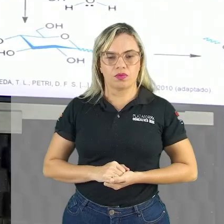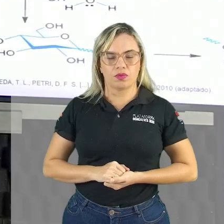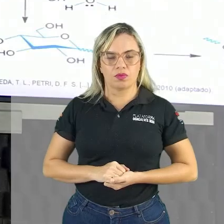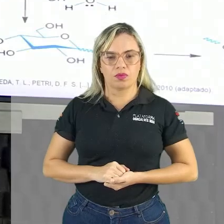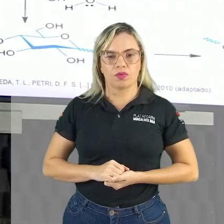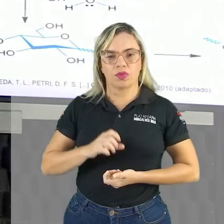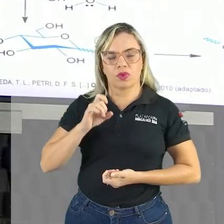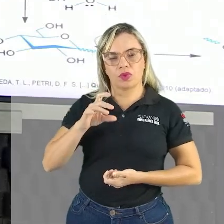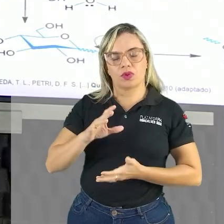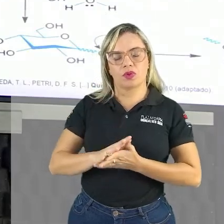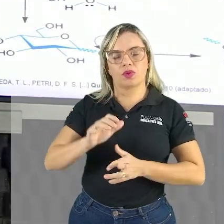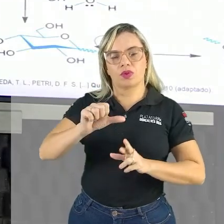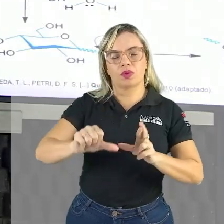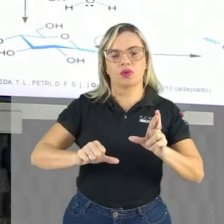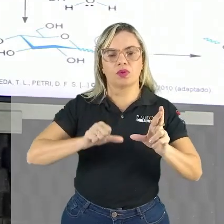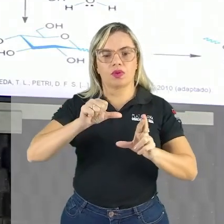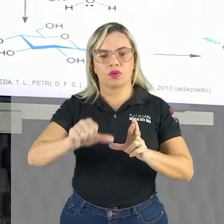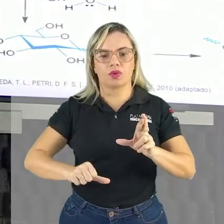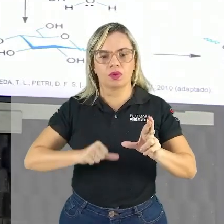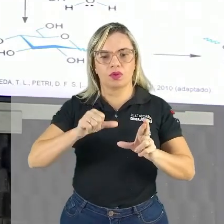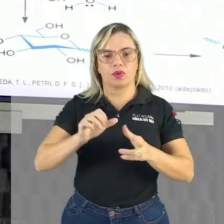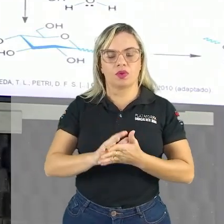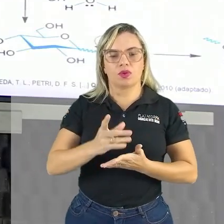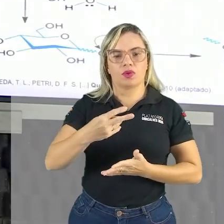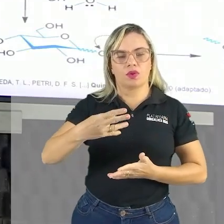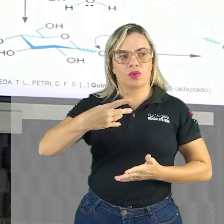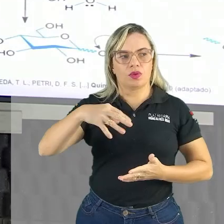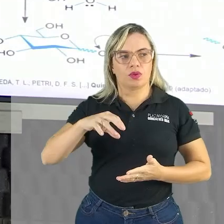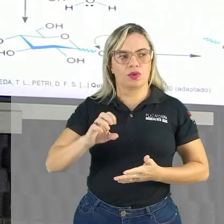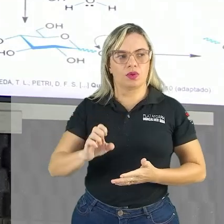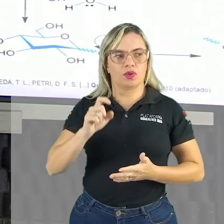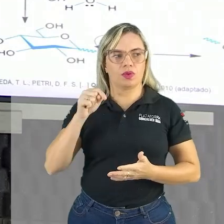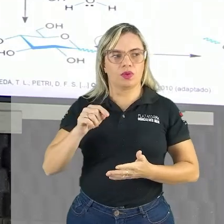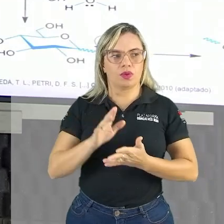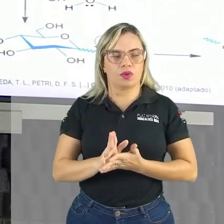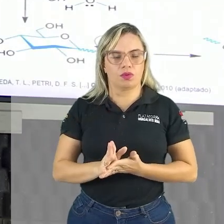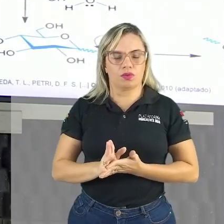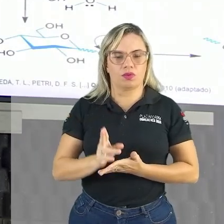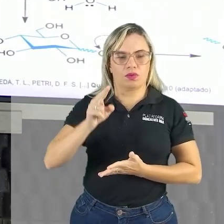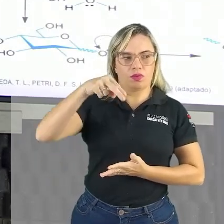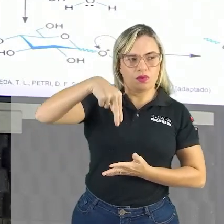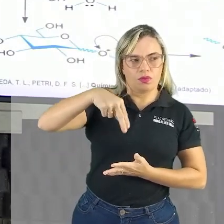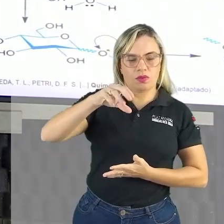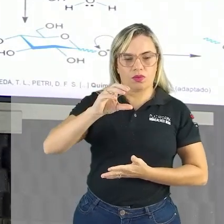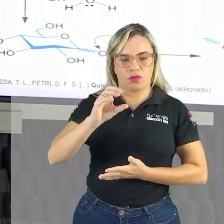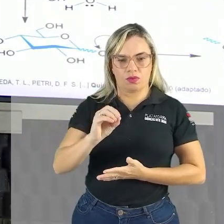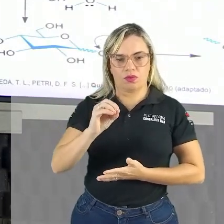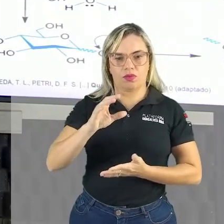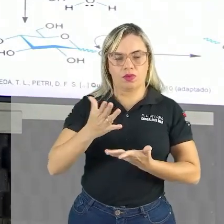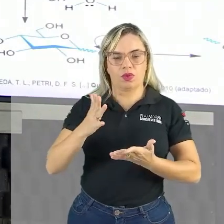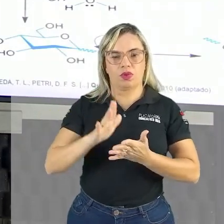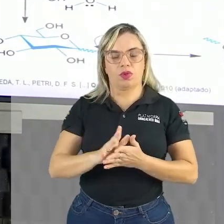Só que essa reação ela vai ser catalisada pelo monóxido de nitrogênio, que também é um gás.